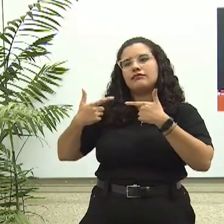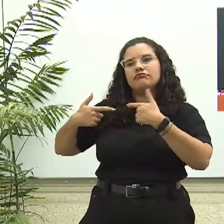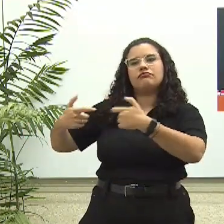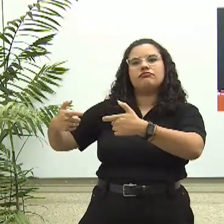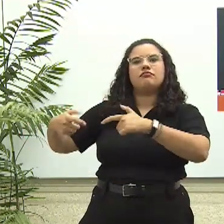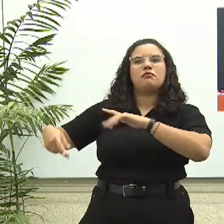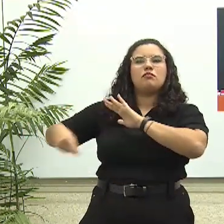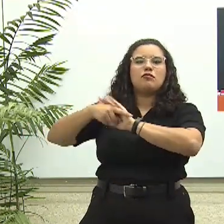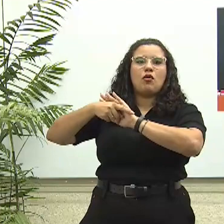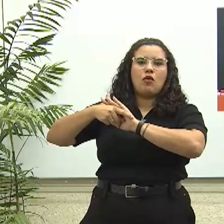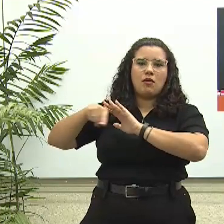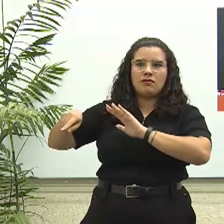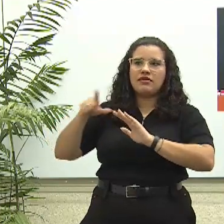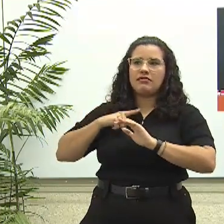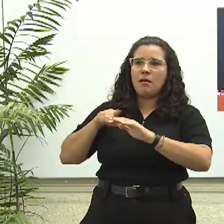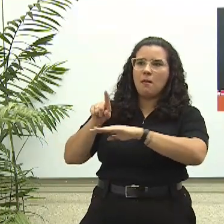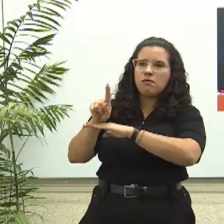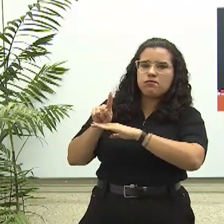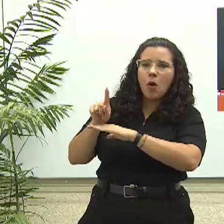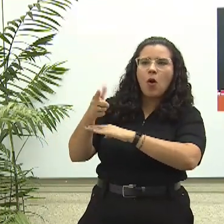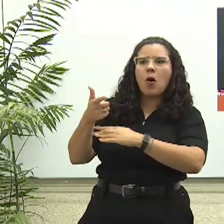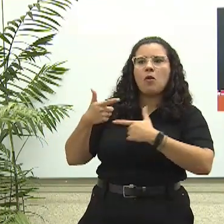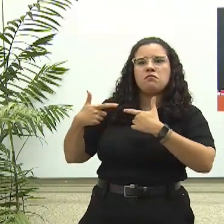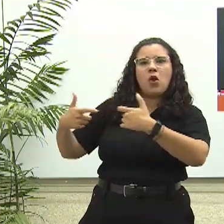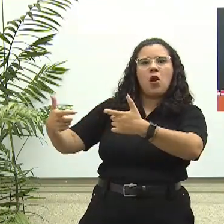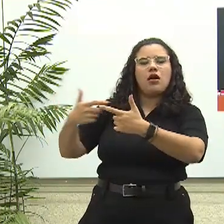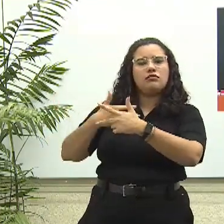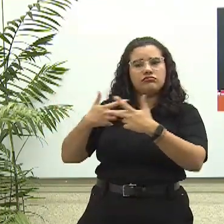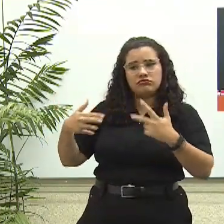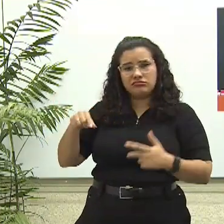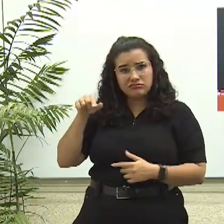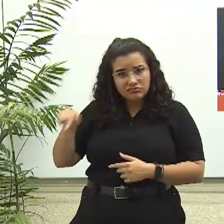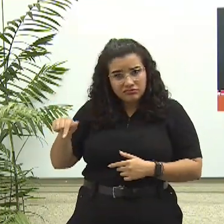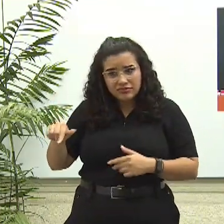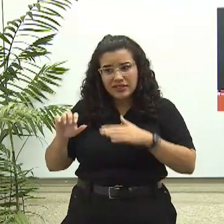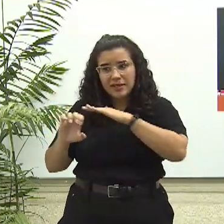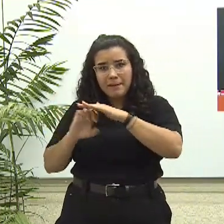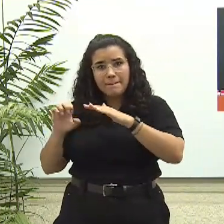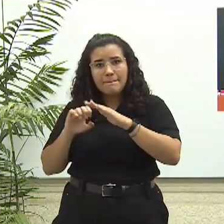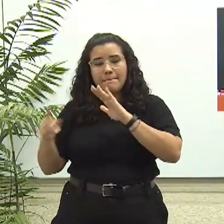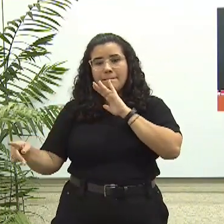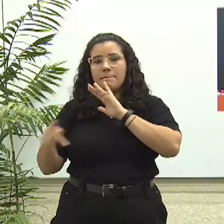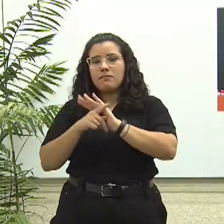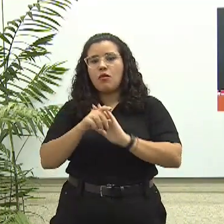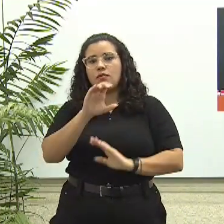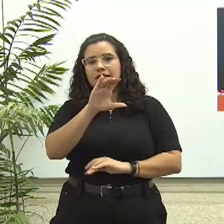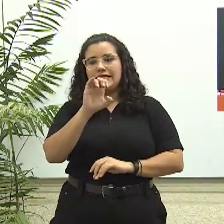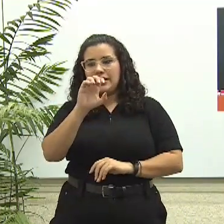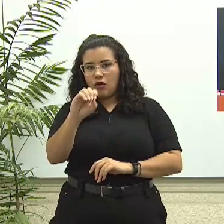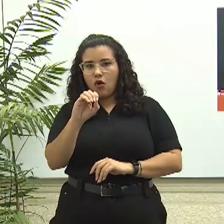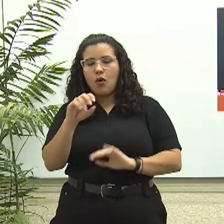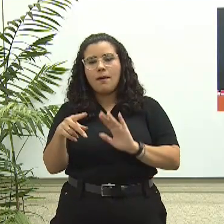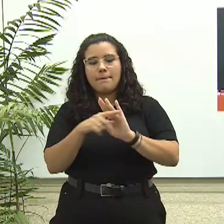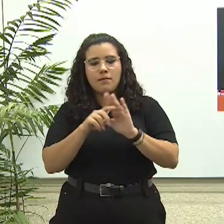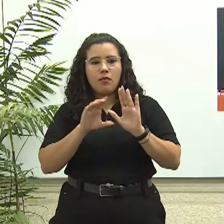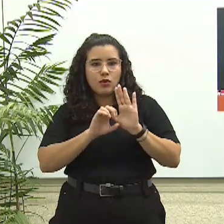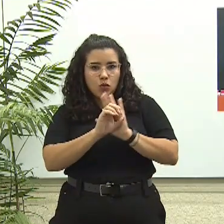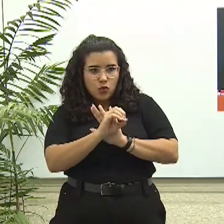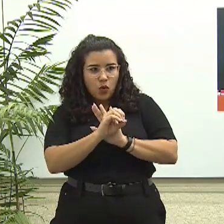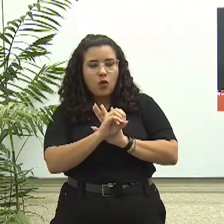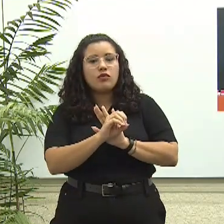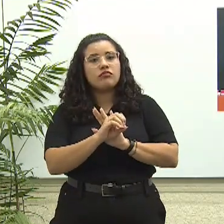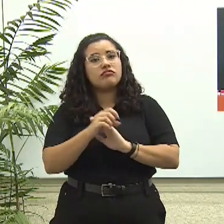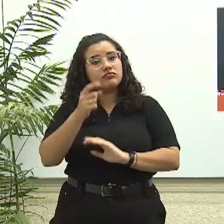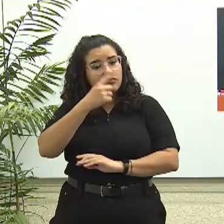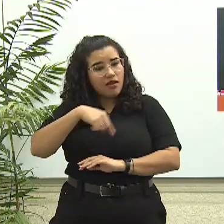Fria propulsão a jato bombas termonucleares etc quer dizer eles mesmos ceos da Google do think Tank da Google o Google ideas